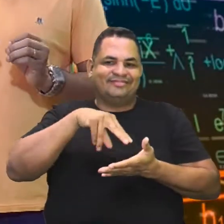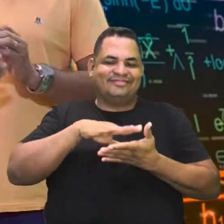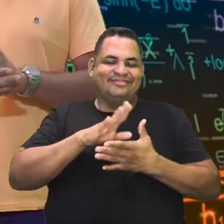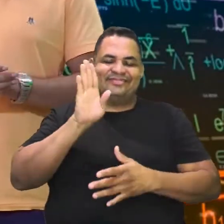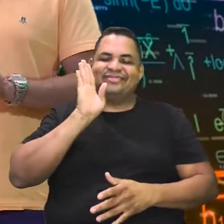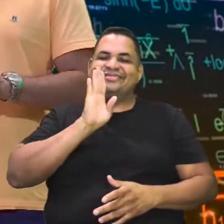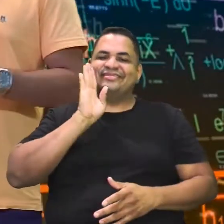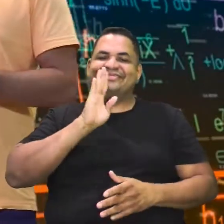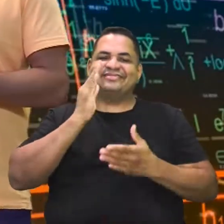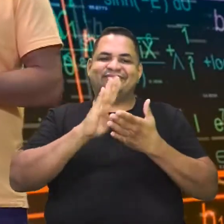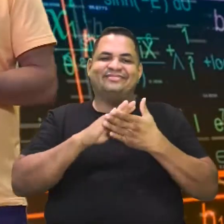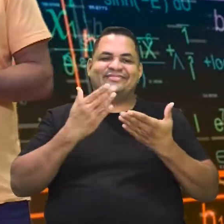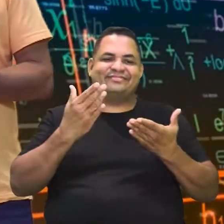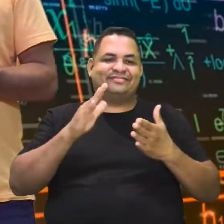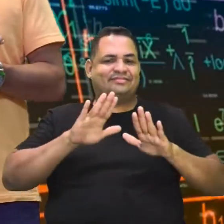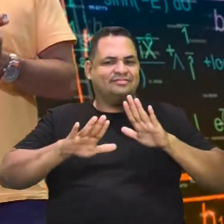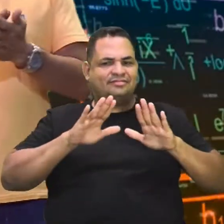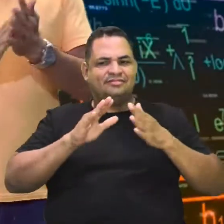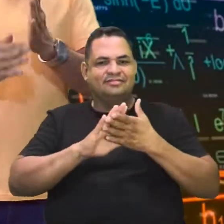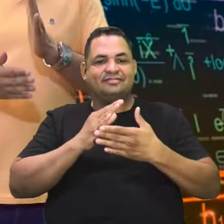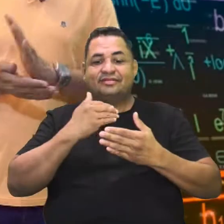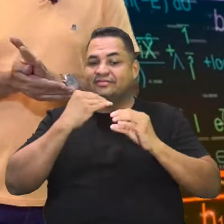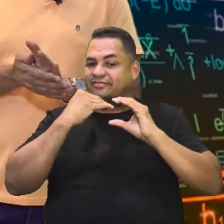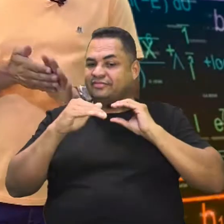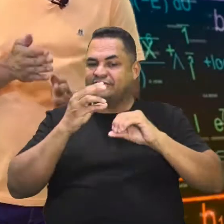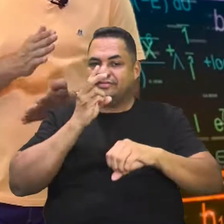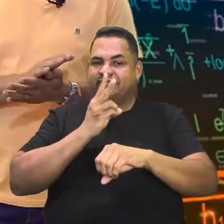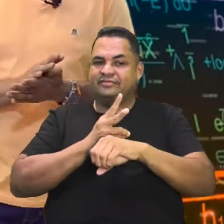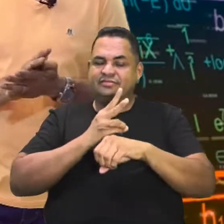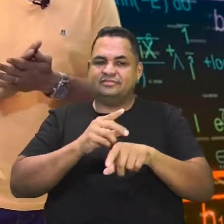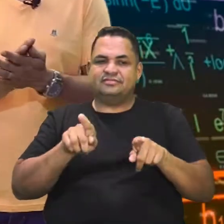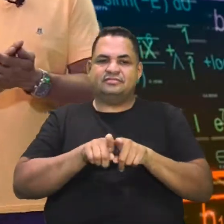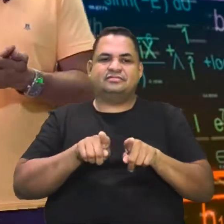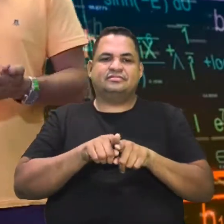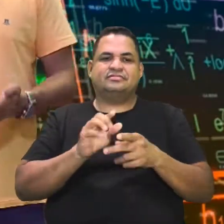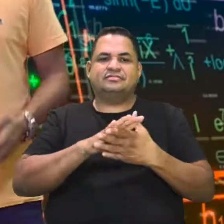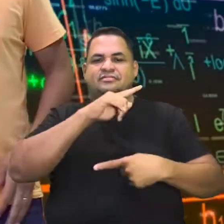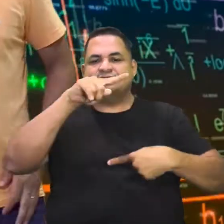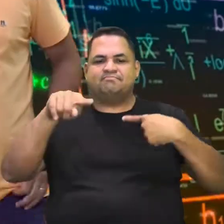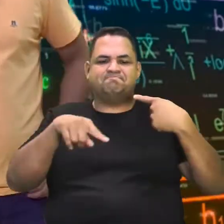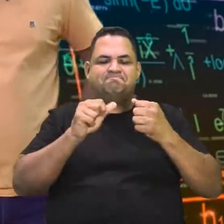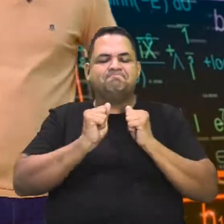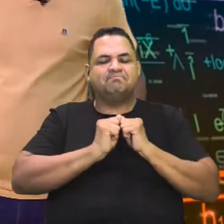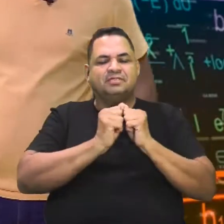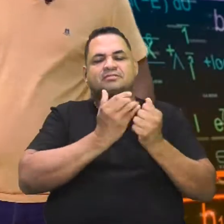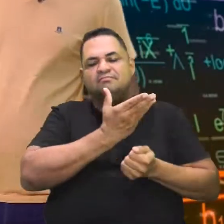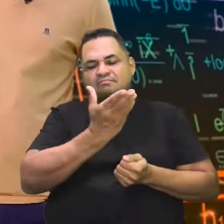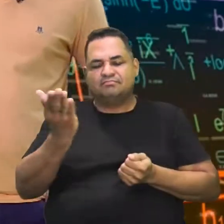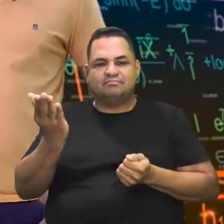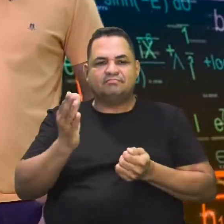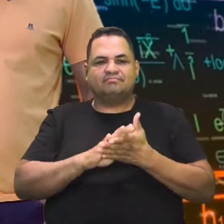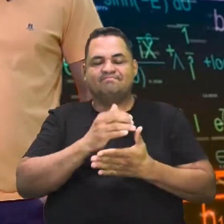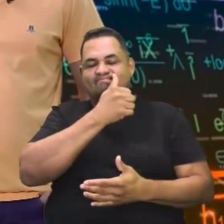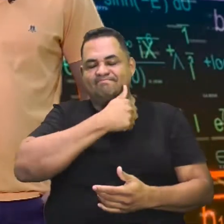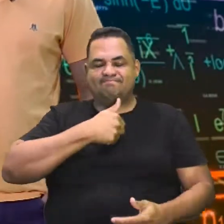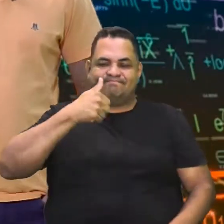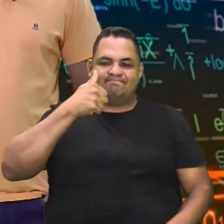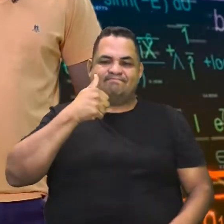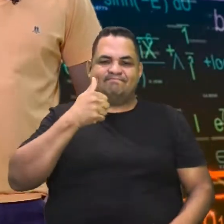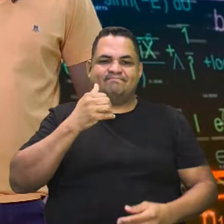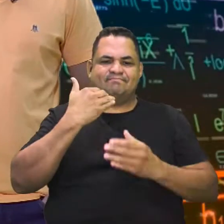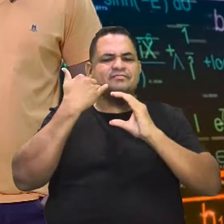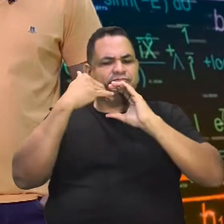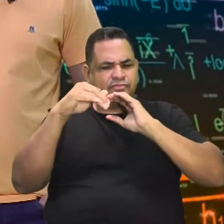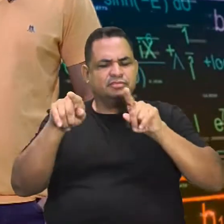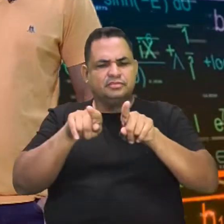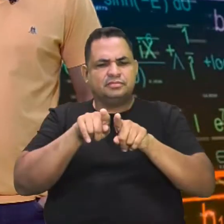muito legal isso. De vez em quando a gente vai mandar uns videozinhos aí, tá? Também. Porque o nosso objetivo é estar sempre o quanto mais próximos de vocês, melhor, tá? E